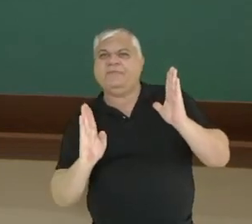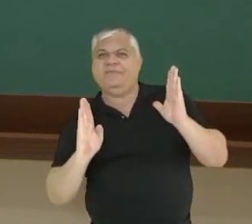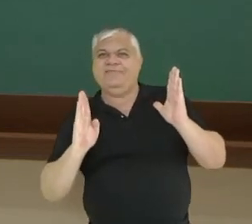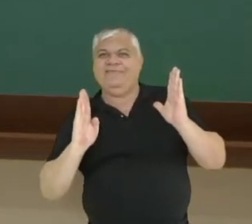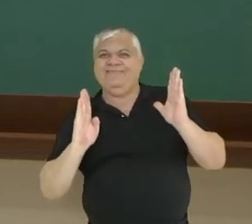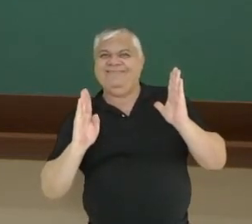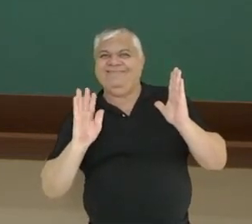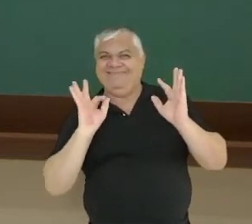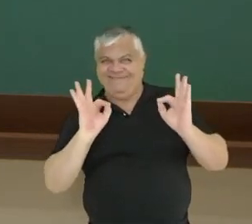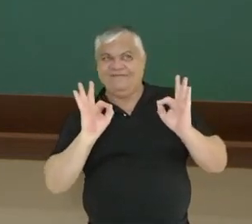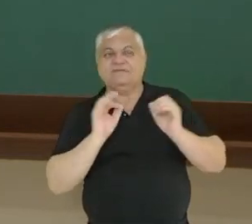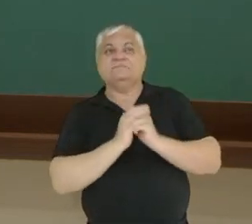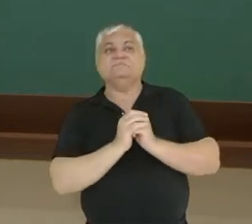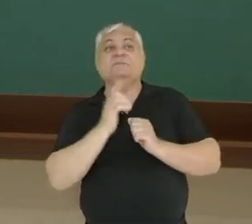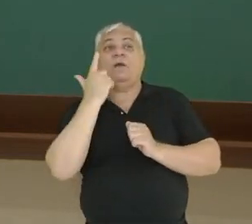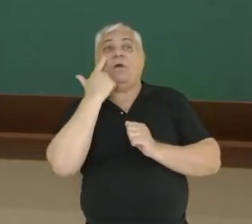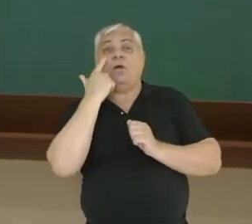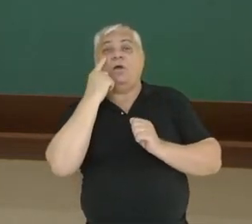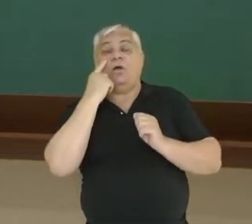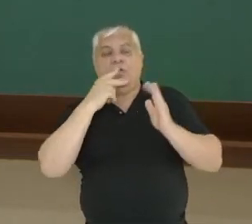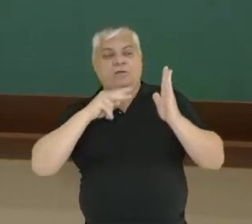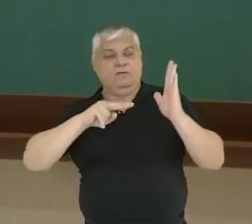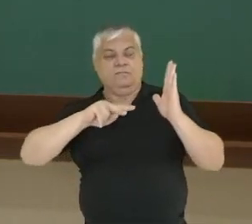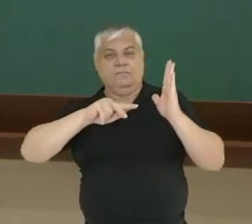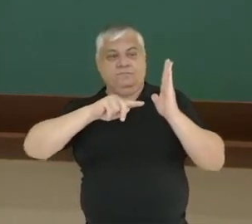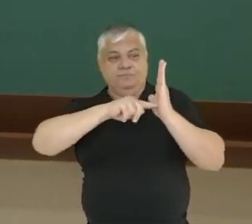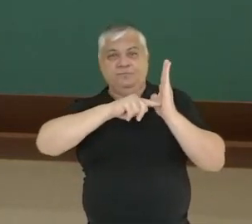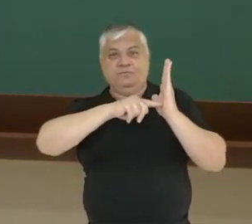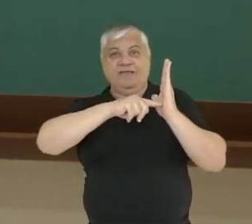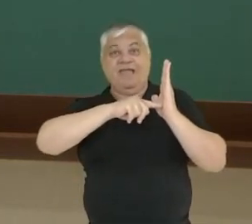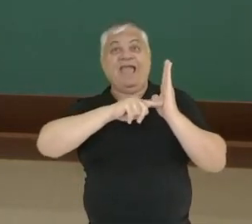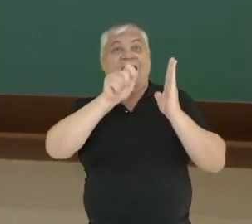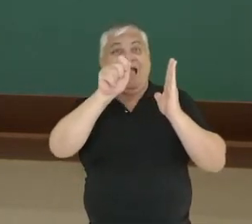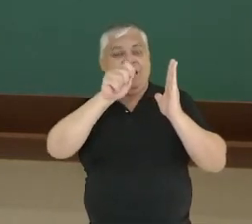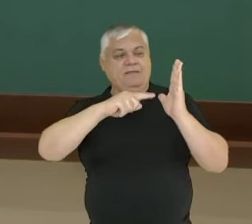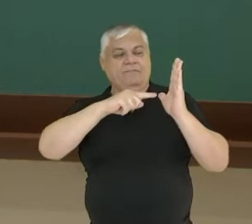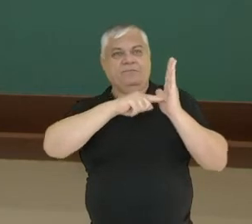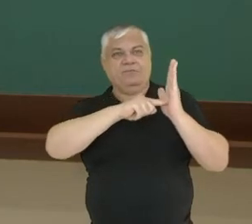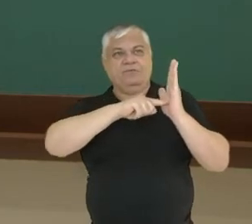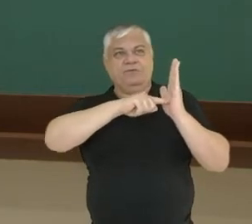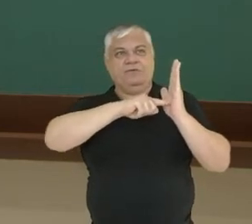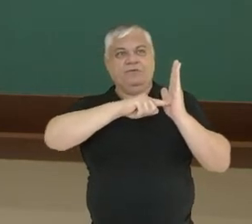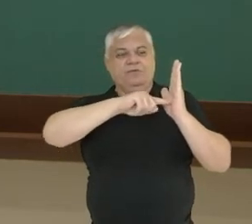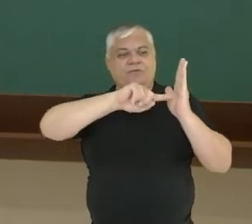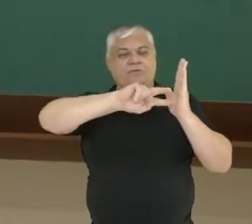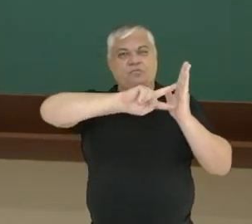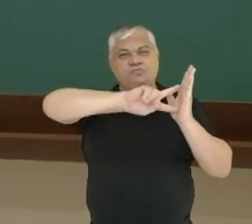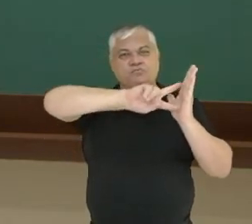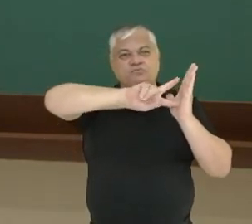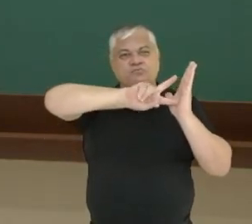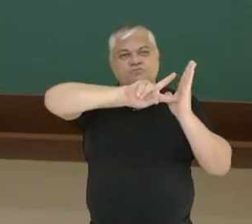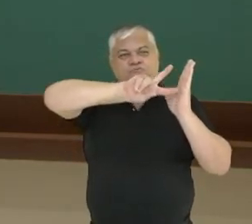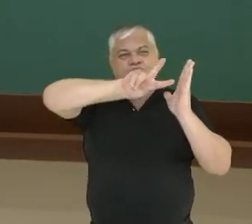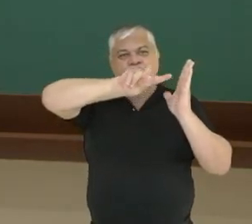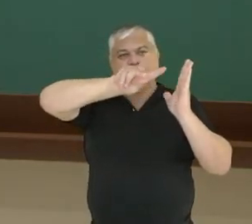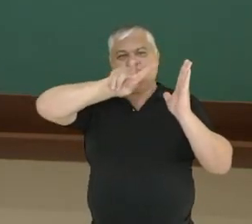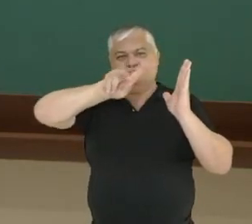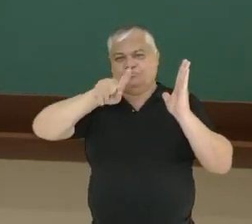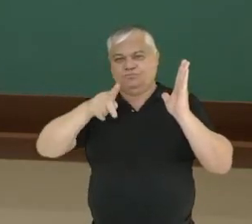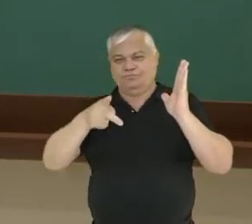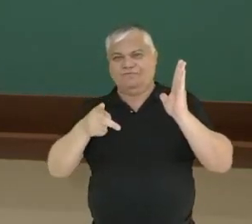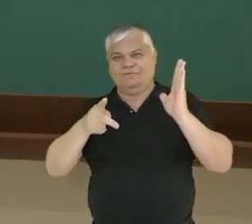Então veja, você colocou a ponta seca no A, colocou a ponta seca no B, então você vai traçar